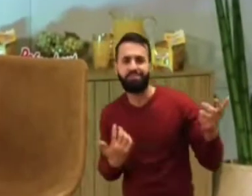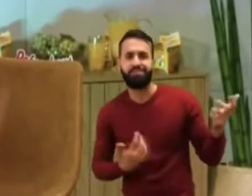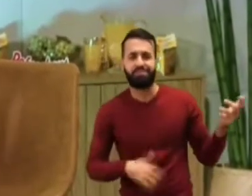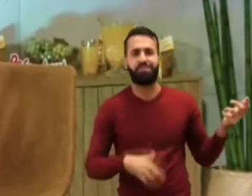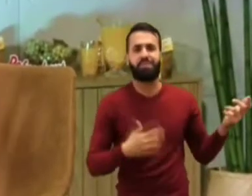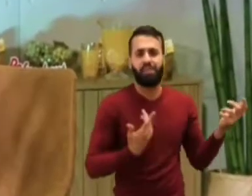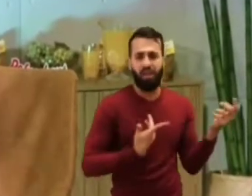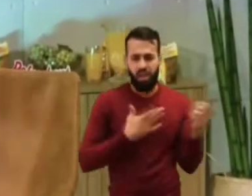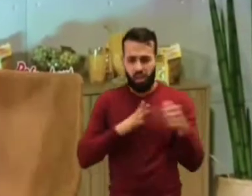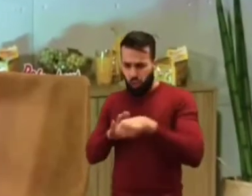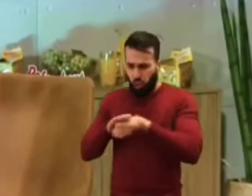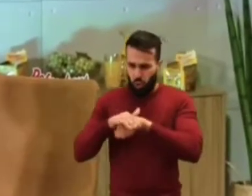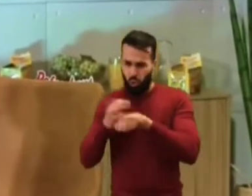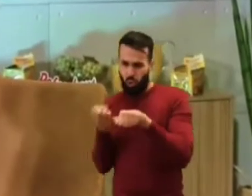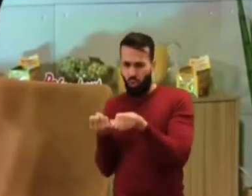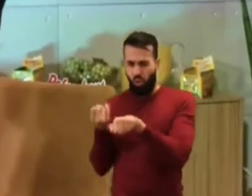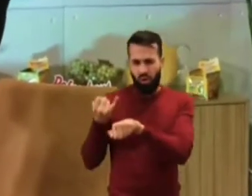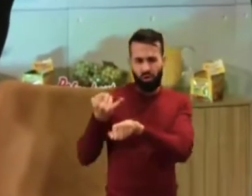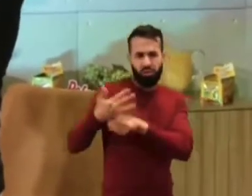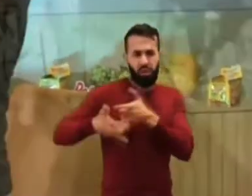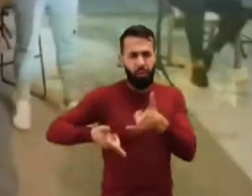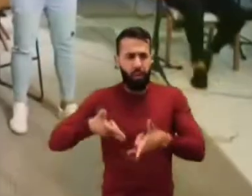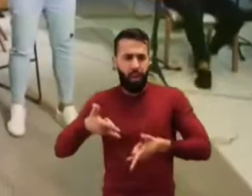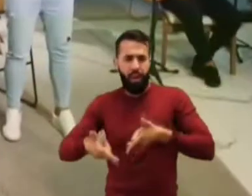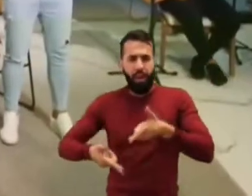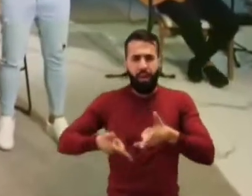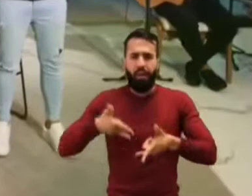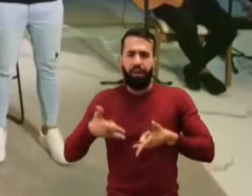Uma noite pra esquecer de